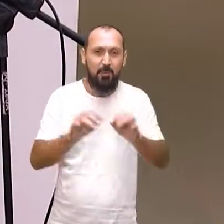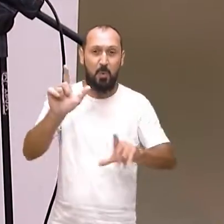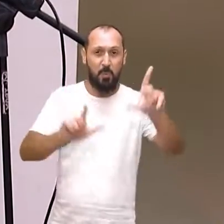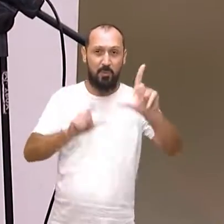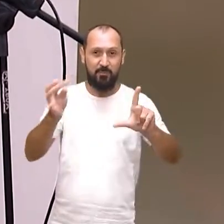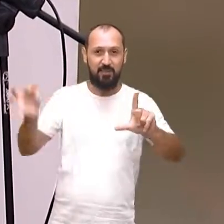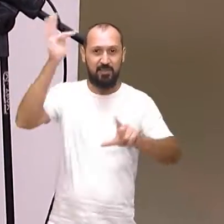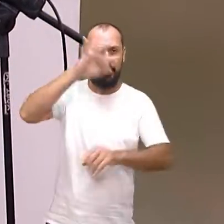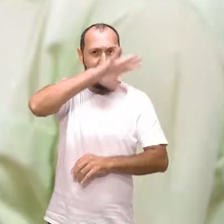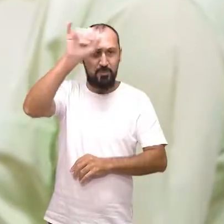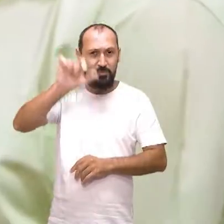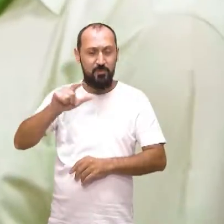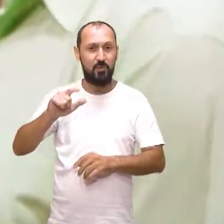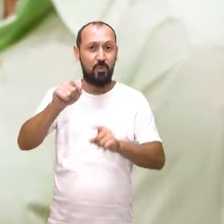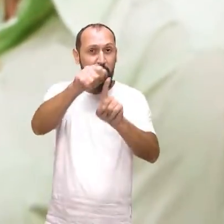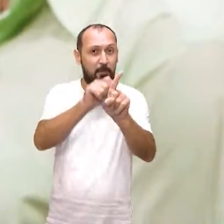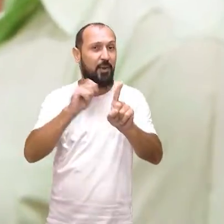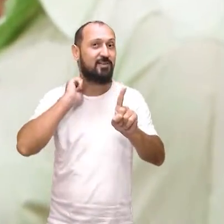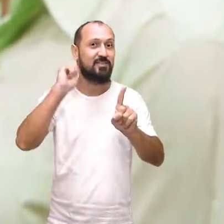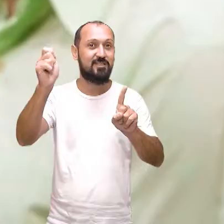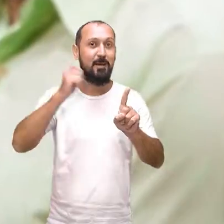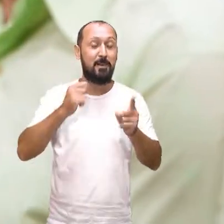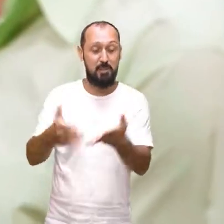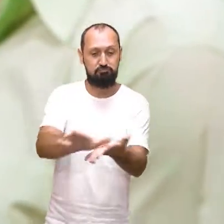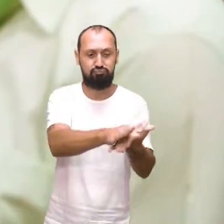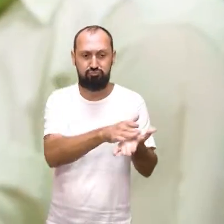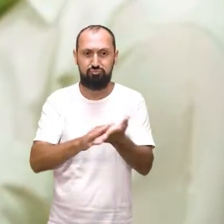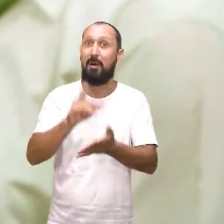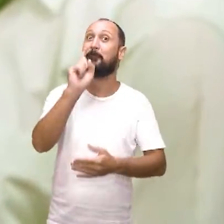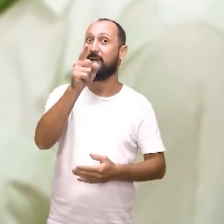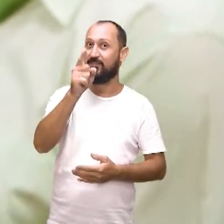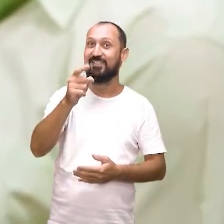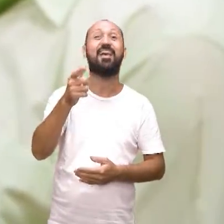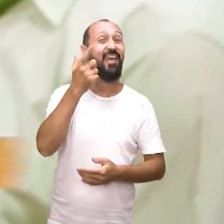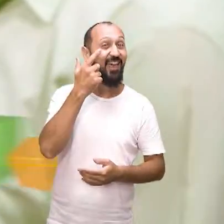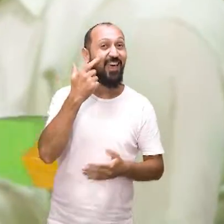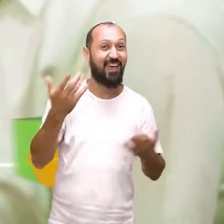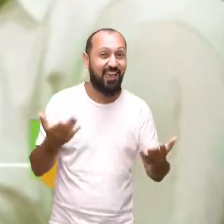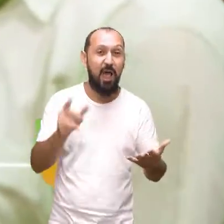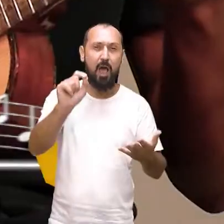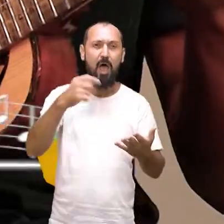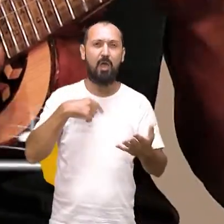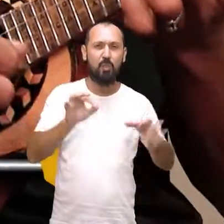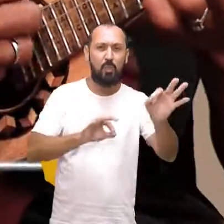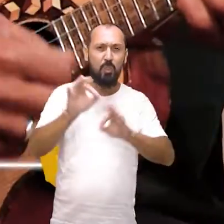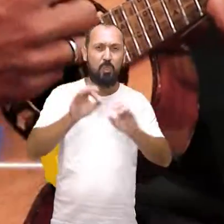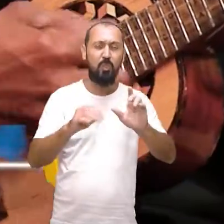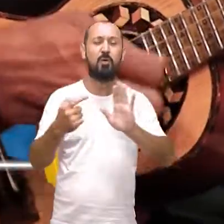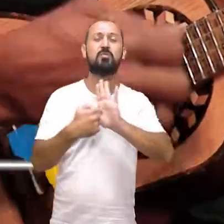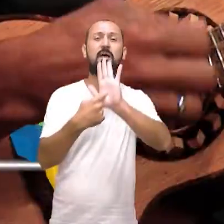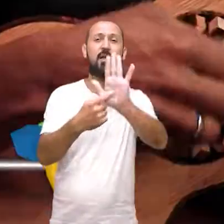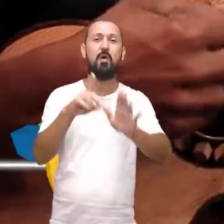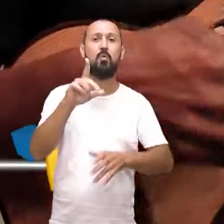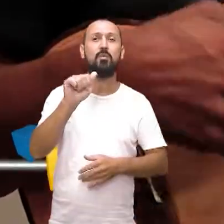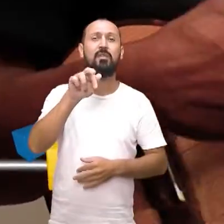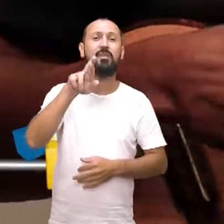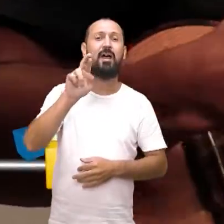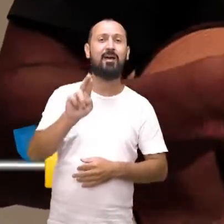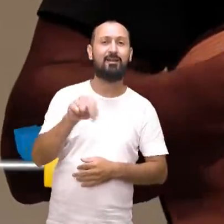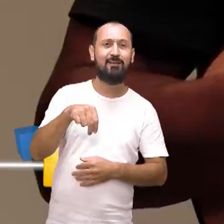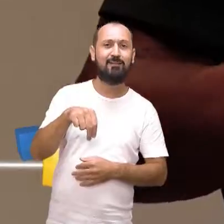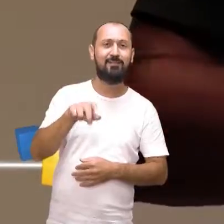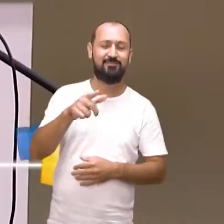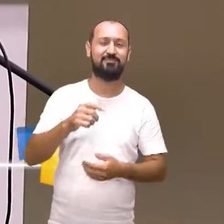Prepare-se, porque o programa Talento Regional de abril traz muito samba para você. É isso aí, a nossa atração é